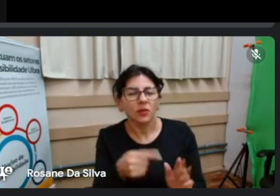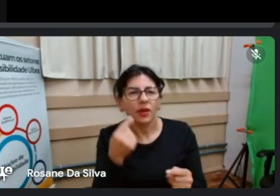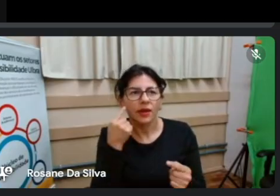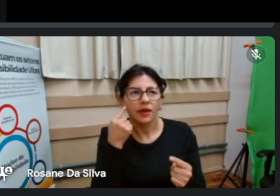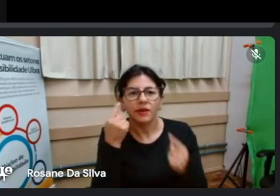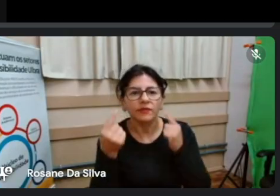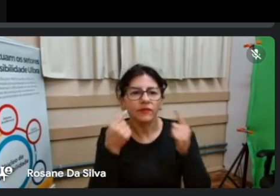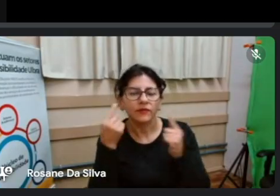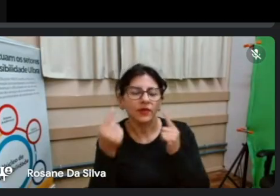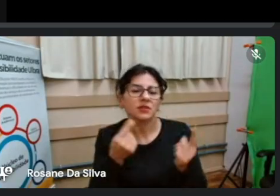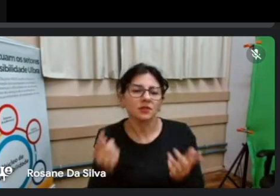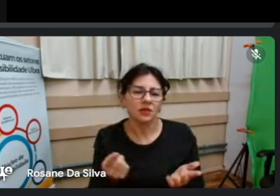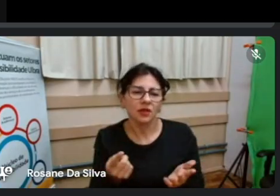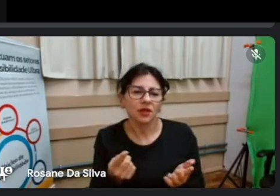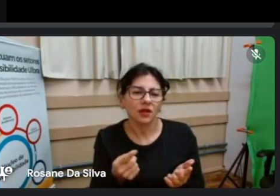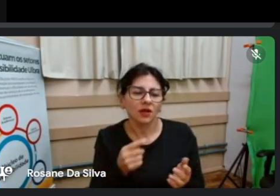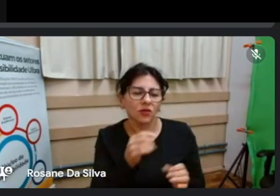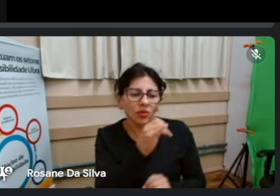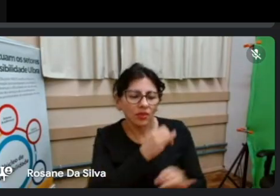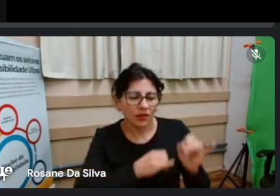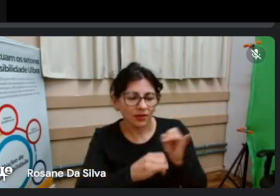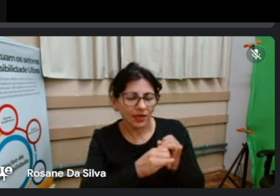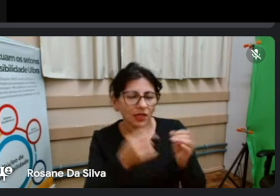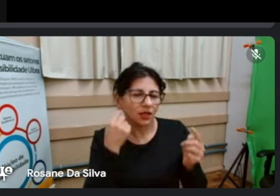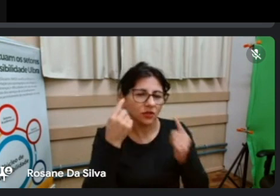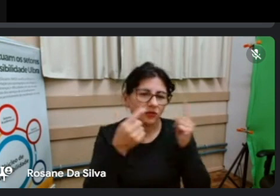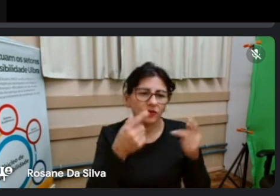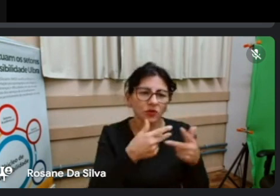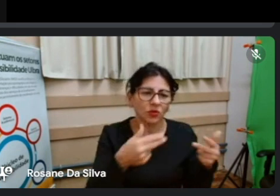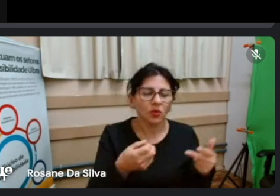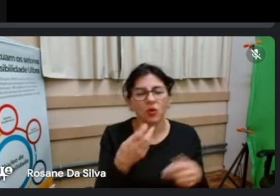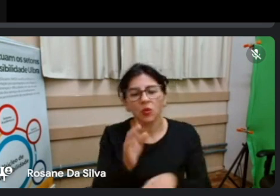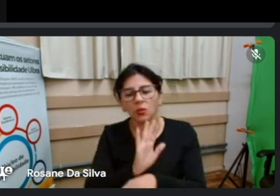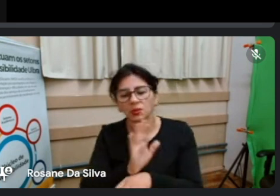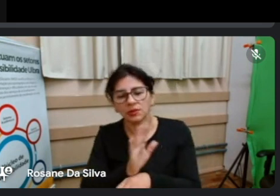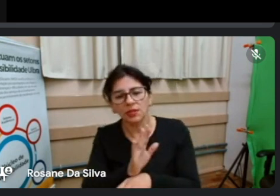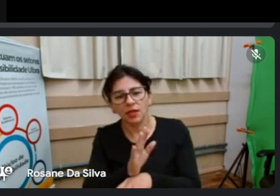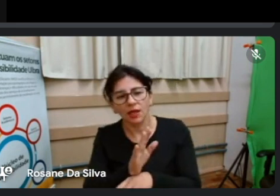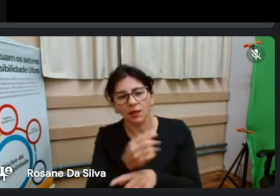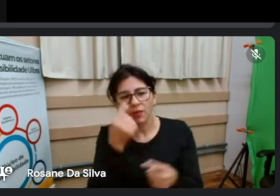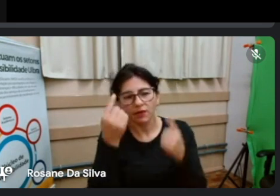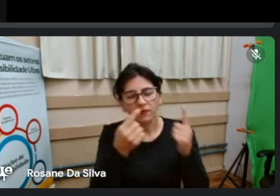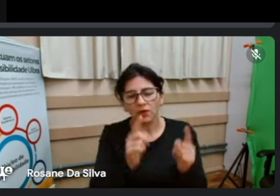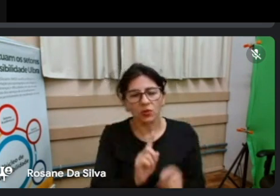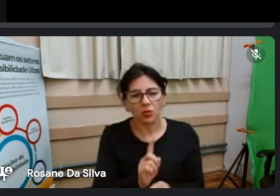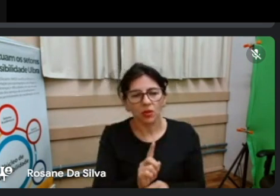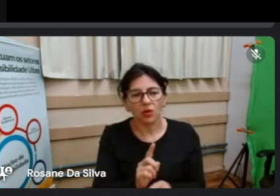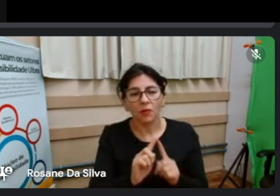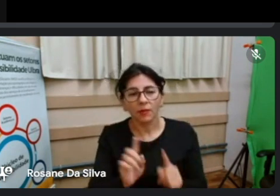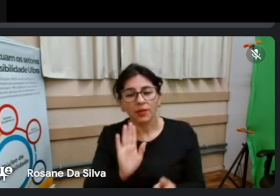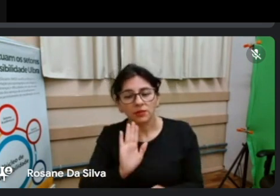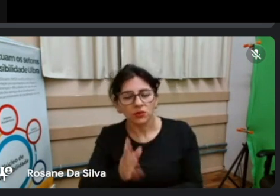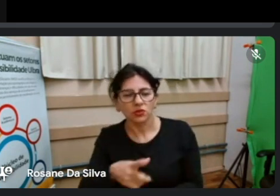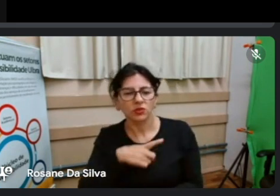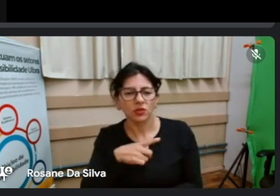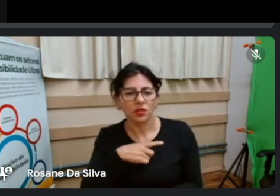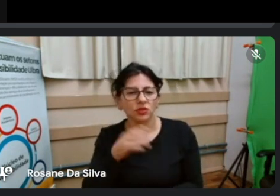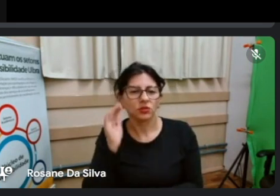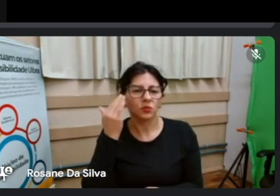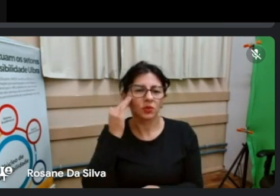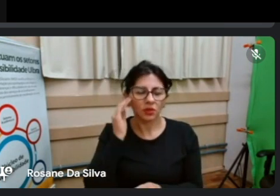invenção da da internet ou do cinema mas já existia um